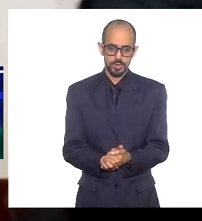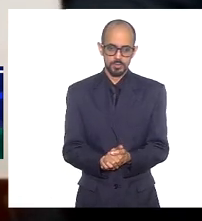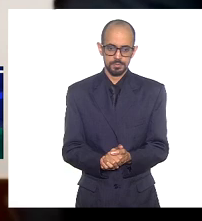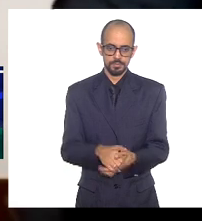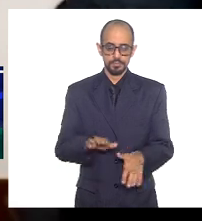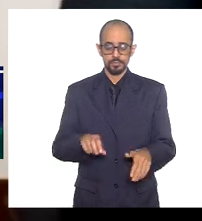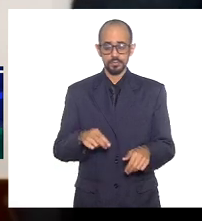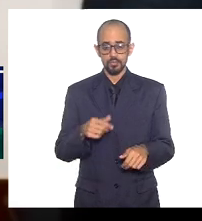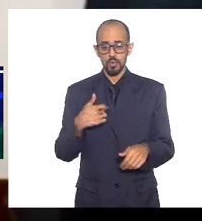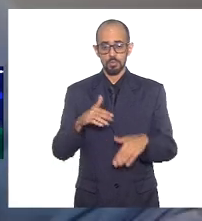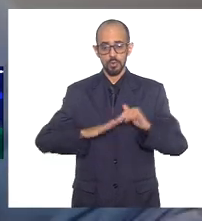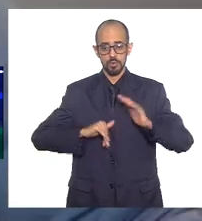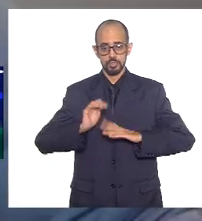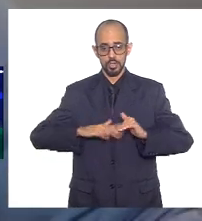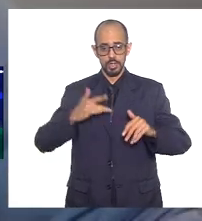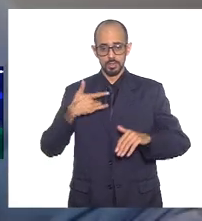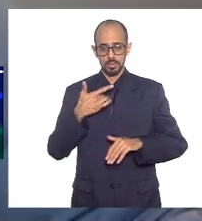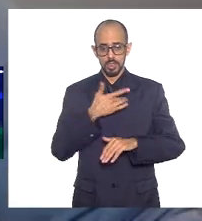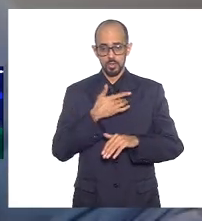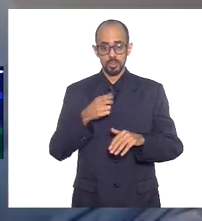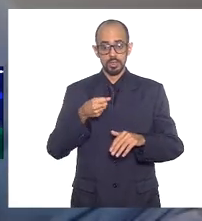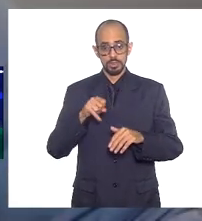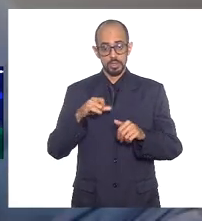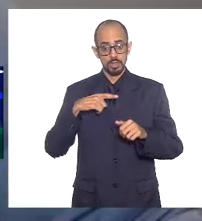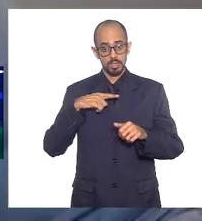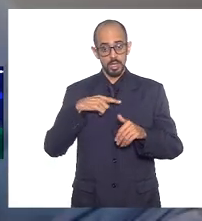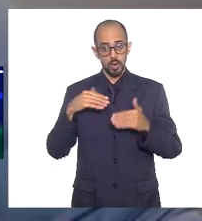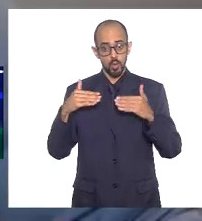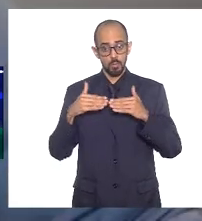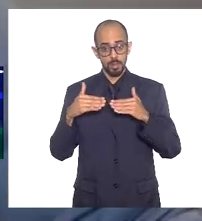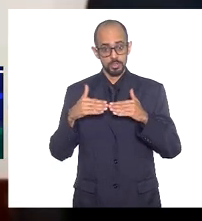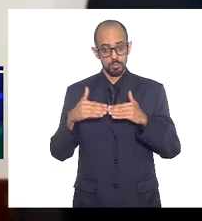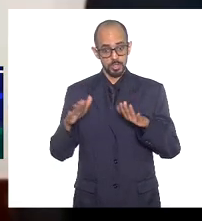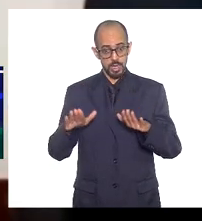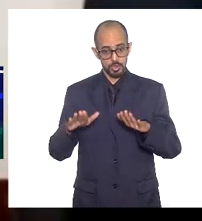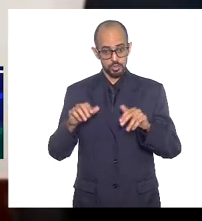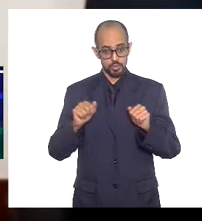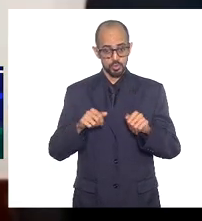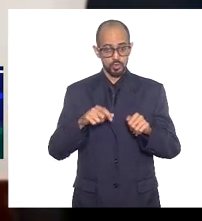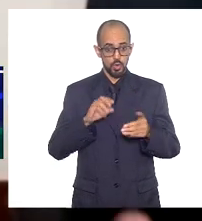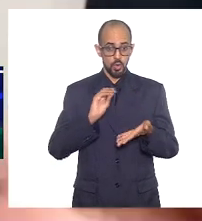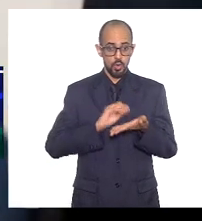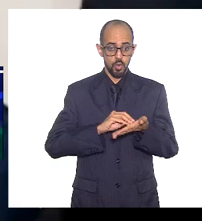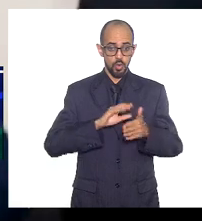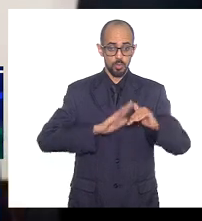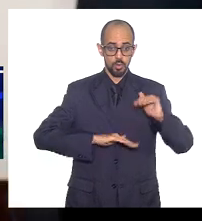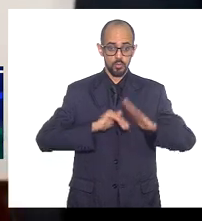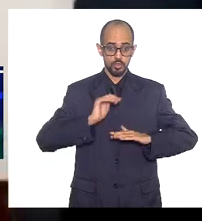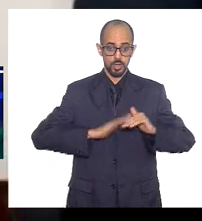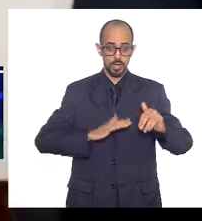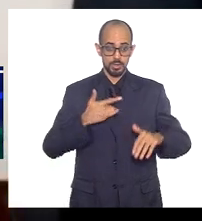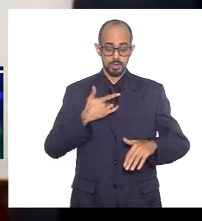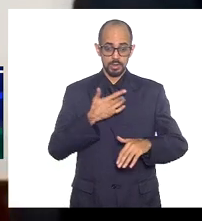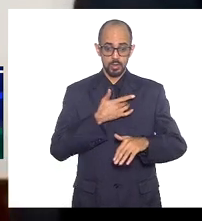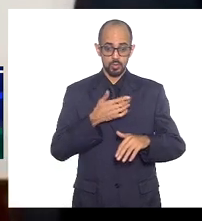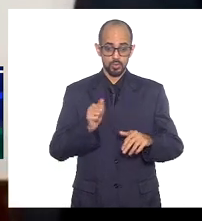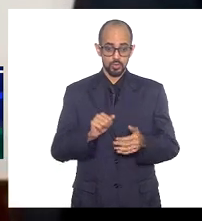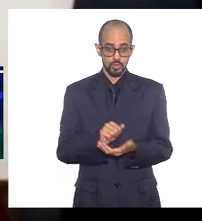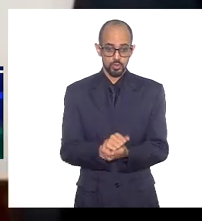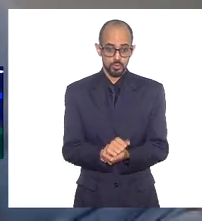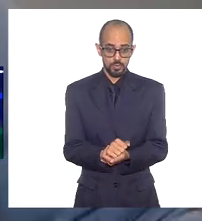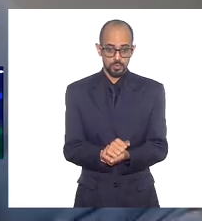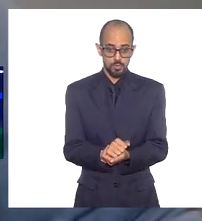profissionais de saúde desde que há de compatibilidade. o senhor botou profissionais de saúde e trocou sanitária ou calamidade pública.